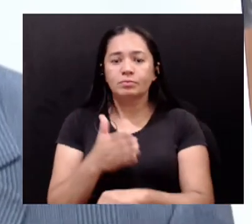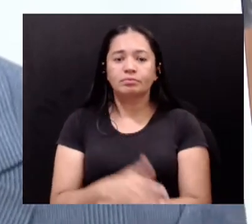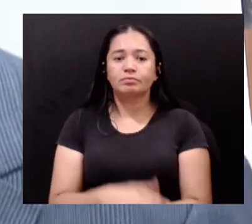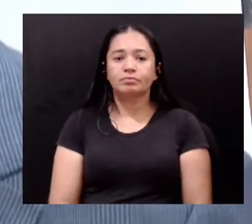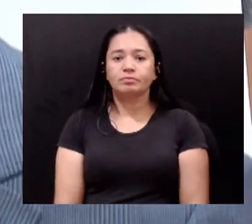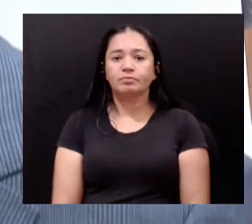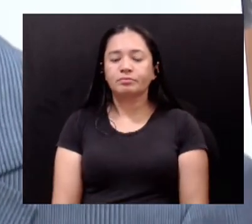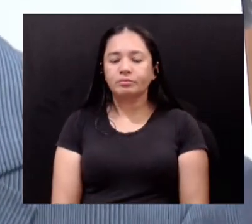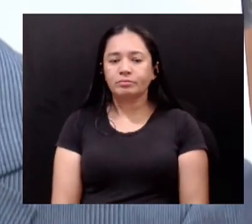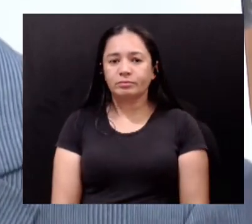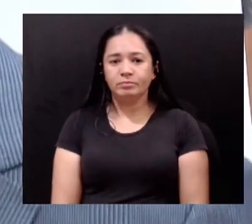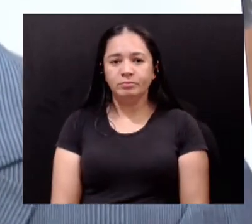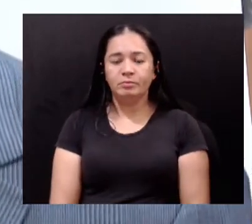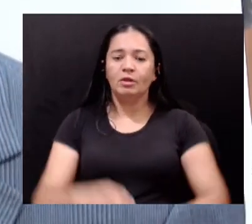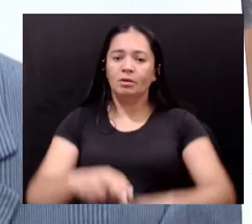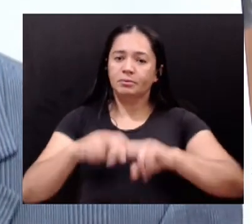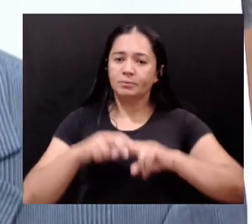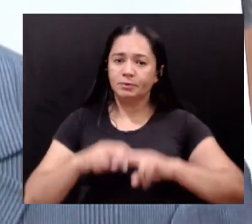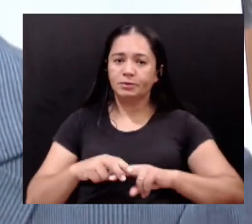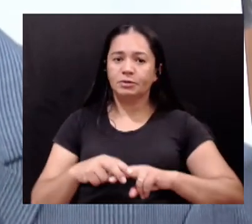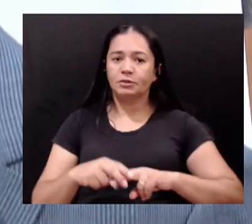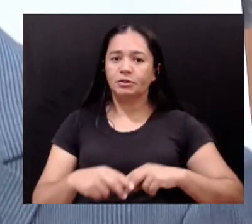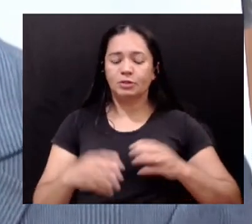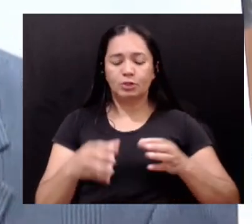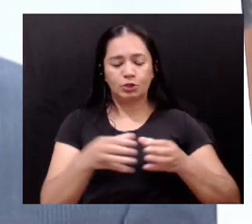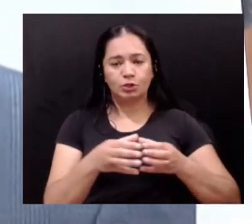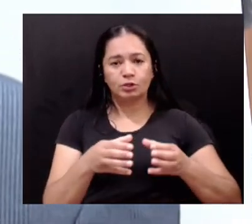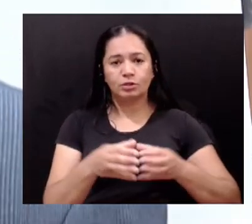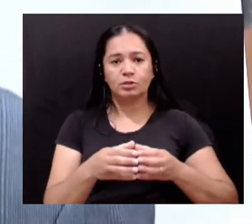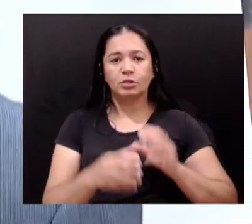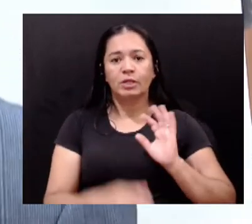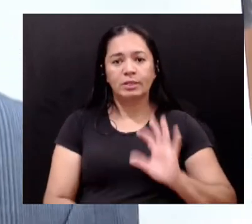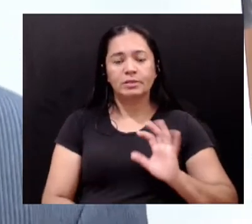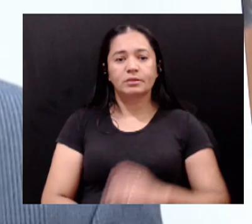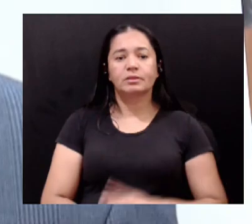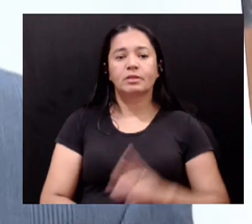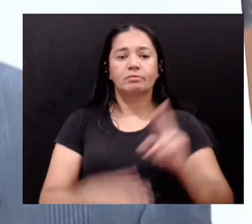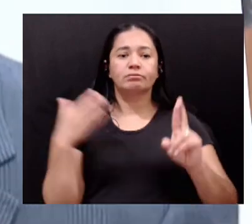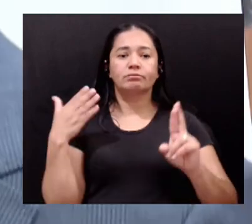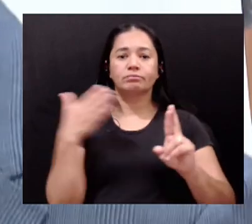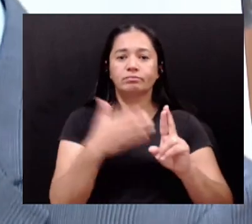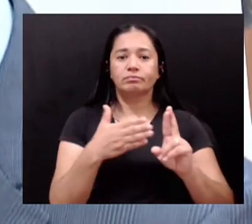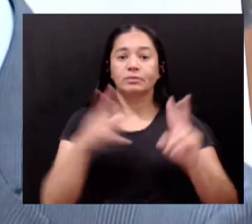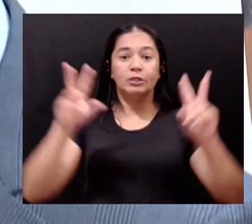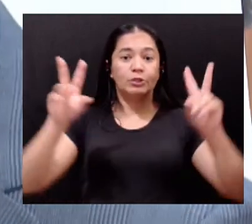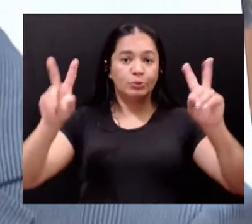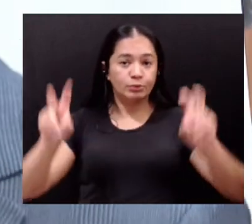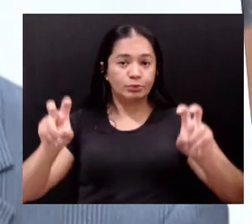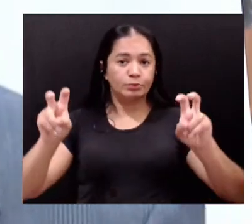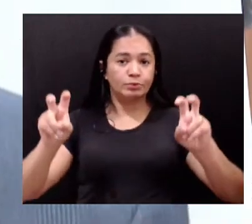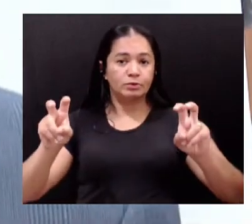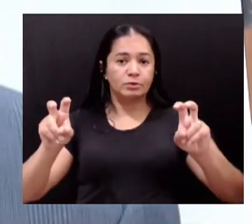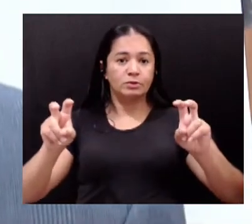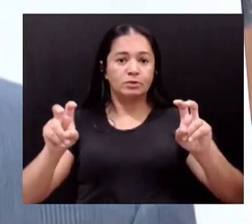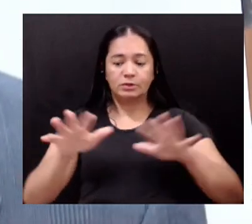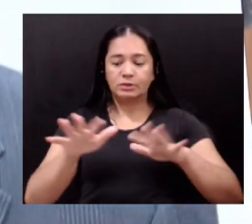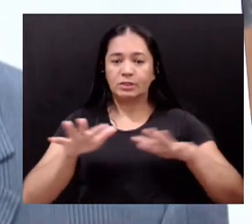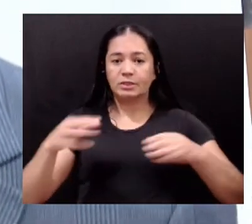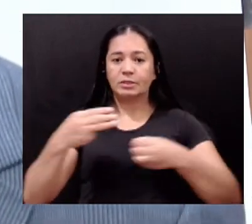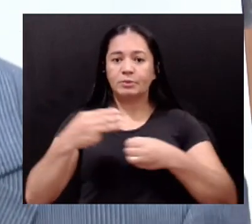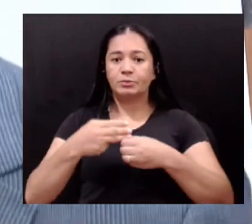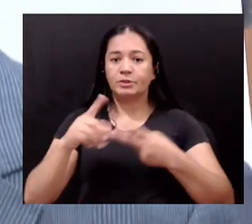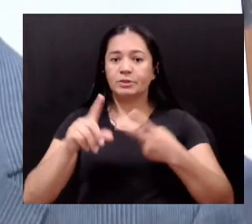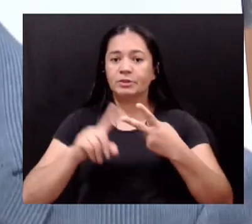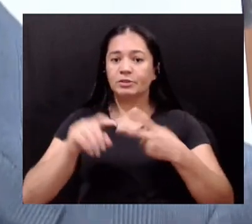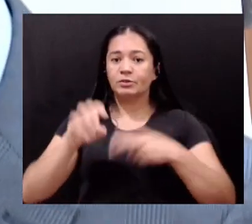motivo dessa comissão será isso: representar esse assunto nas esferas municipais, estaduais e